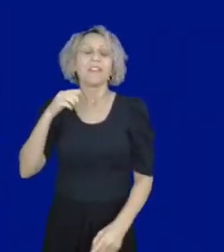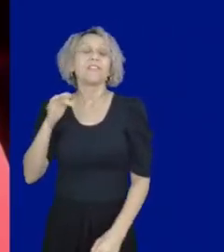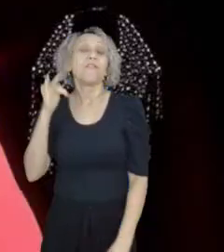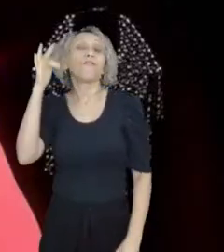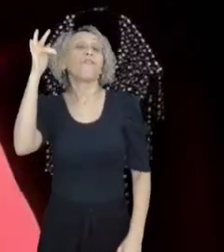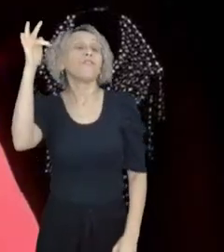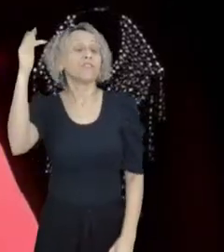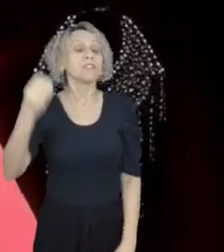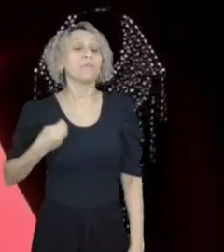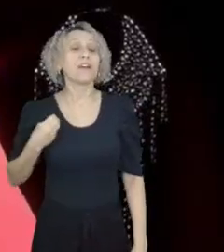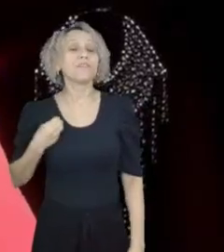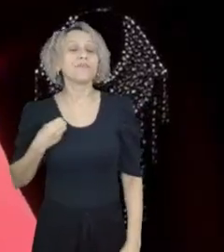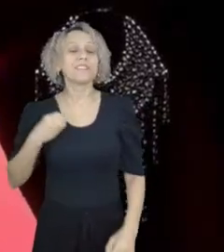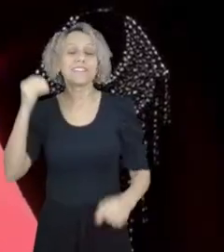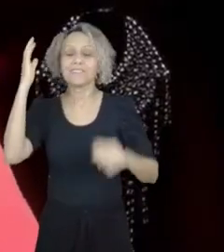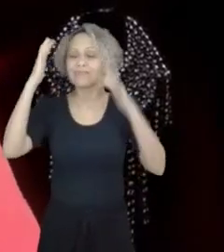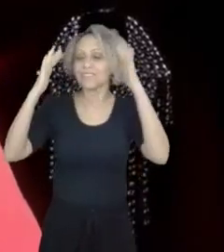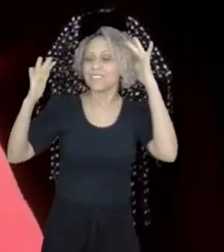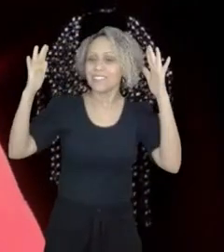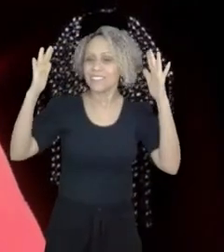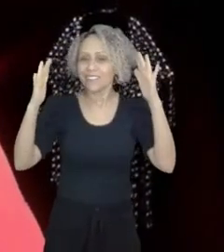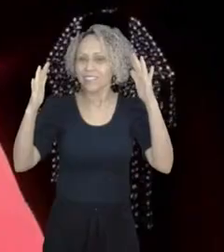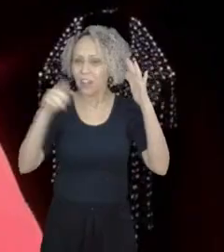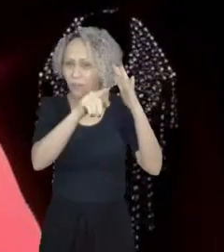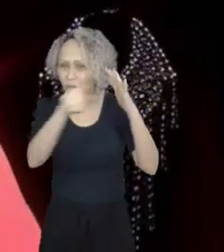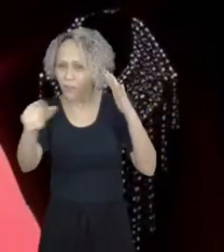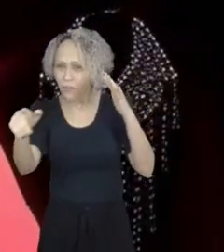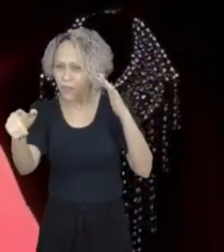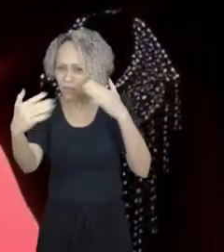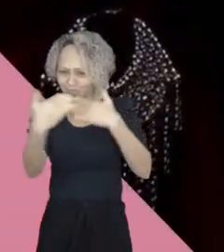Não vão mais conseguir me anular, me calar.